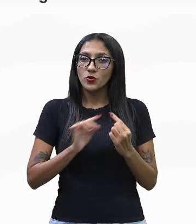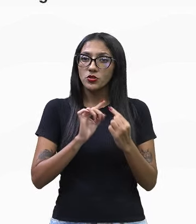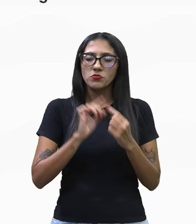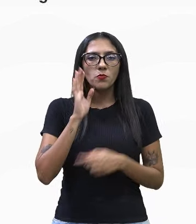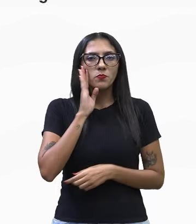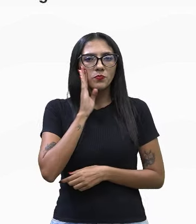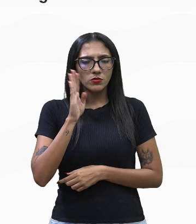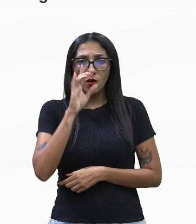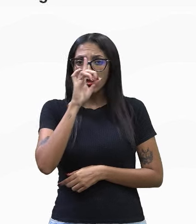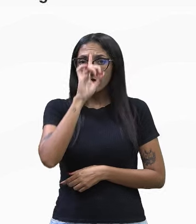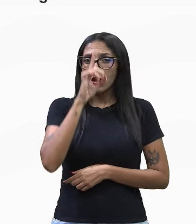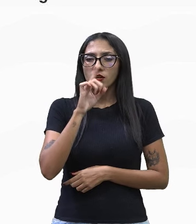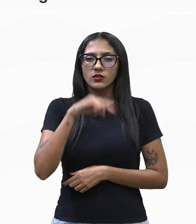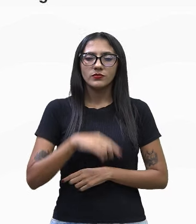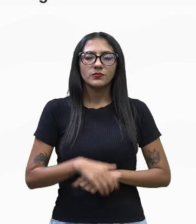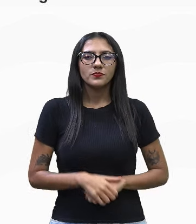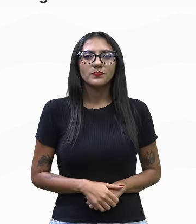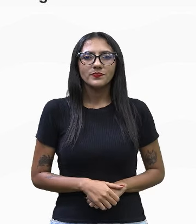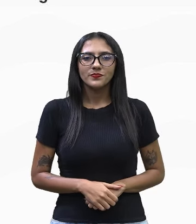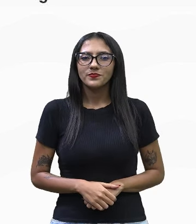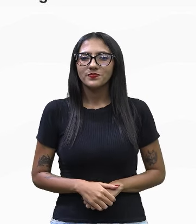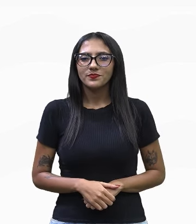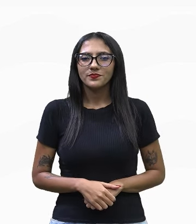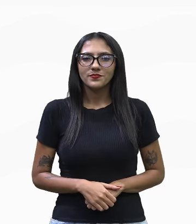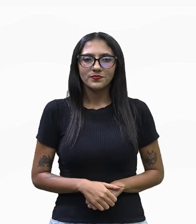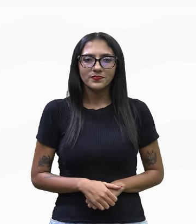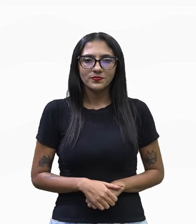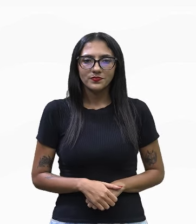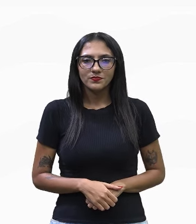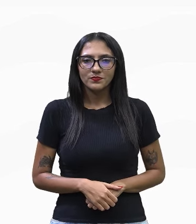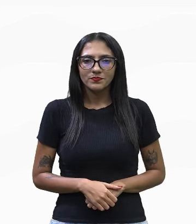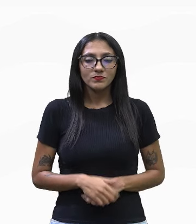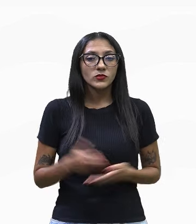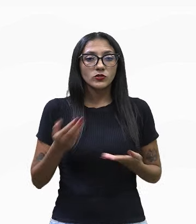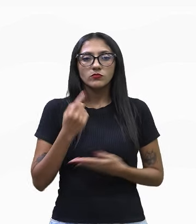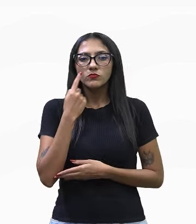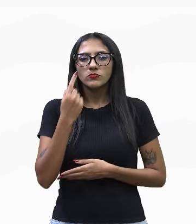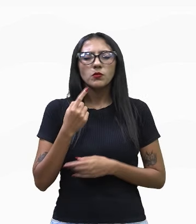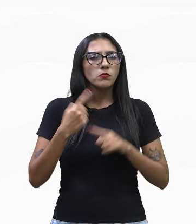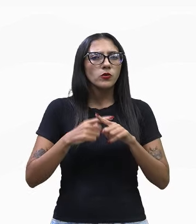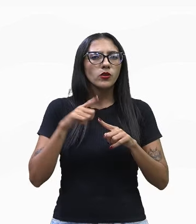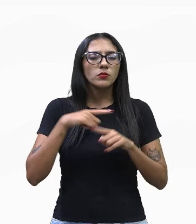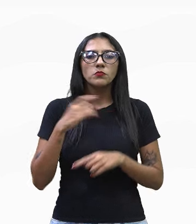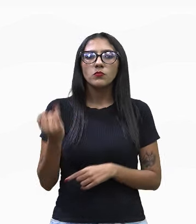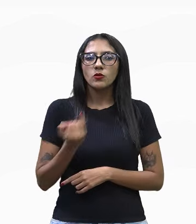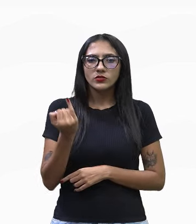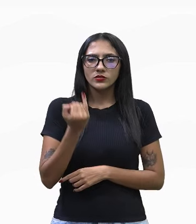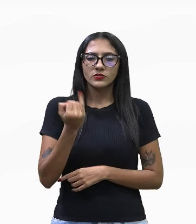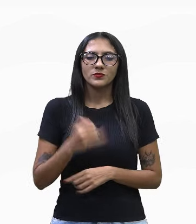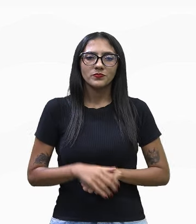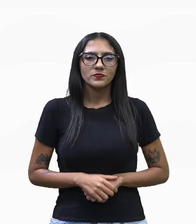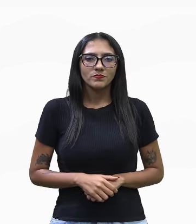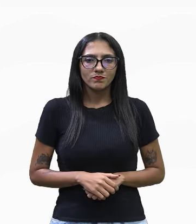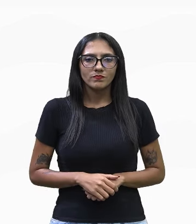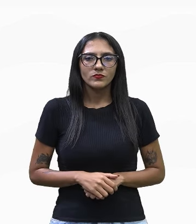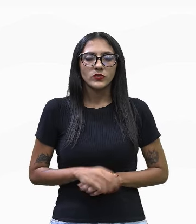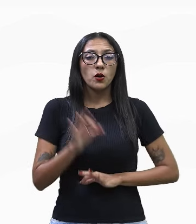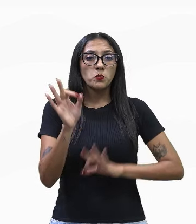principal é essa não é professora sim sim avançando então aqui vendo a importância desses indicadores são importantes para